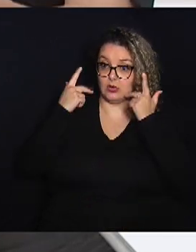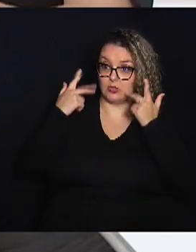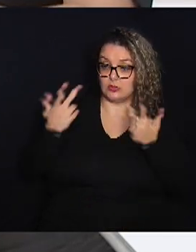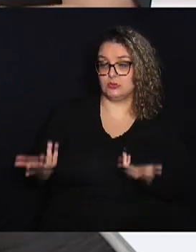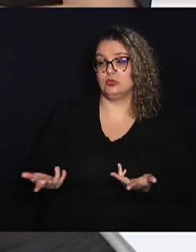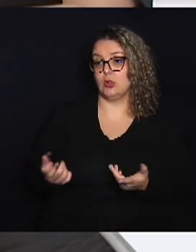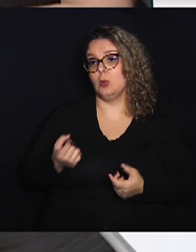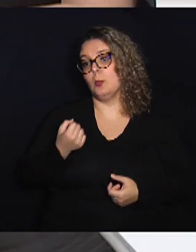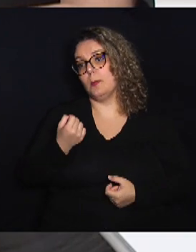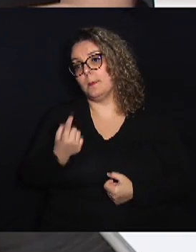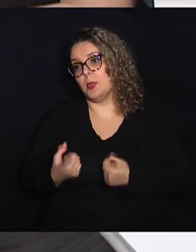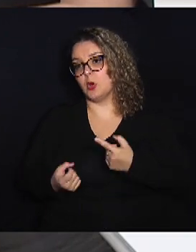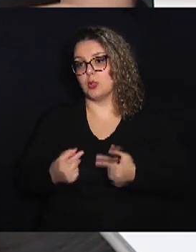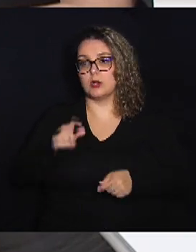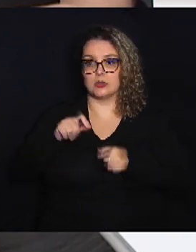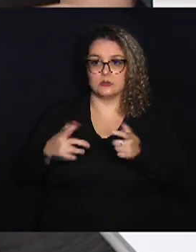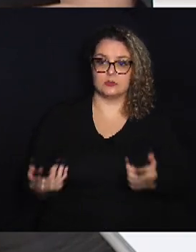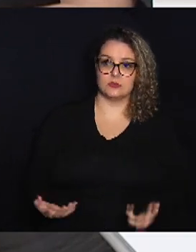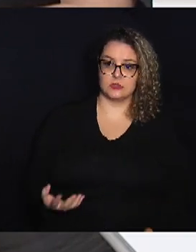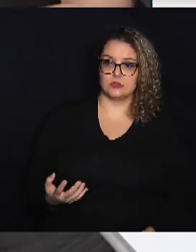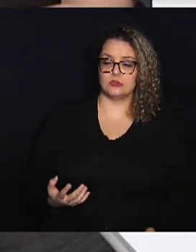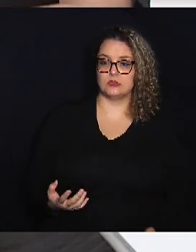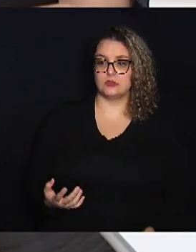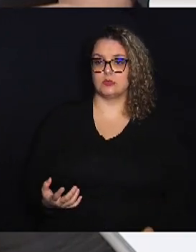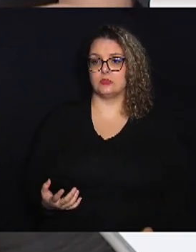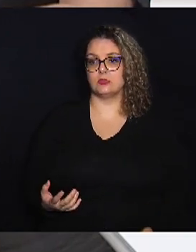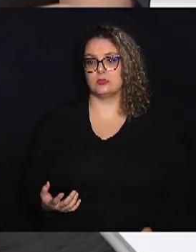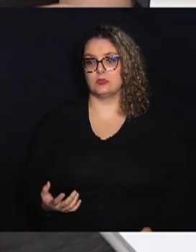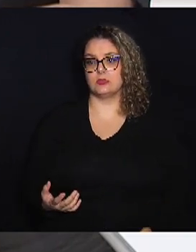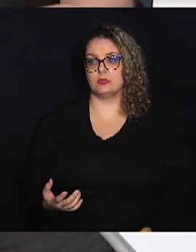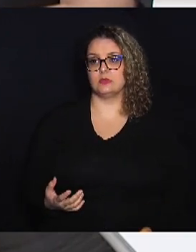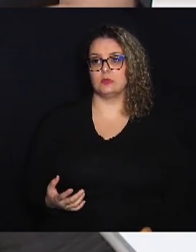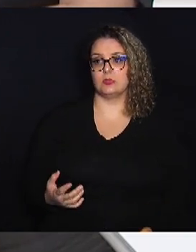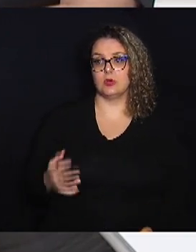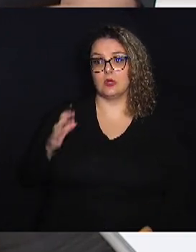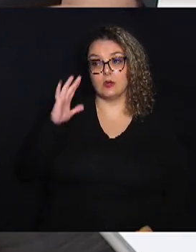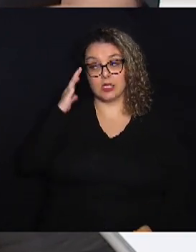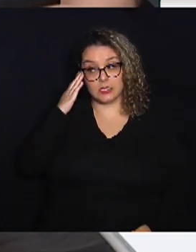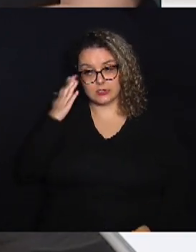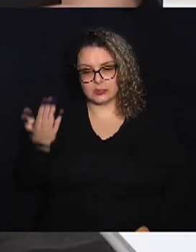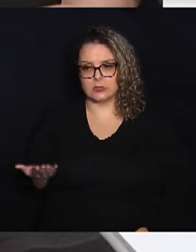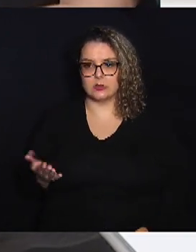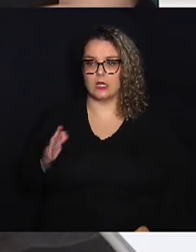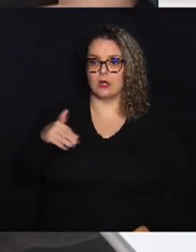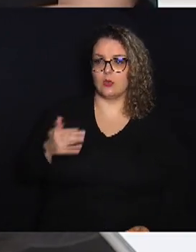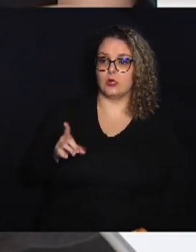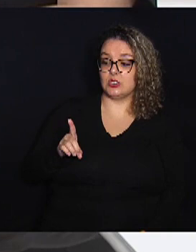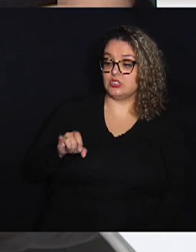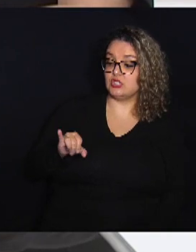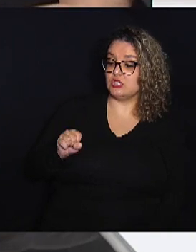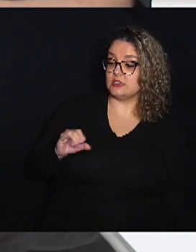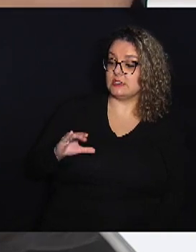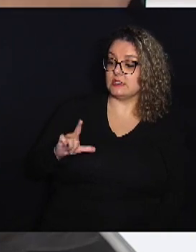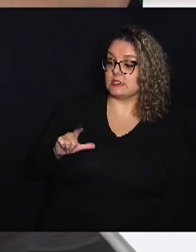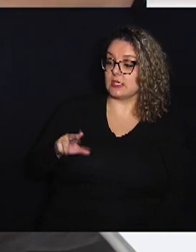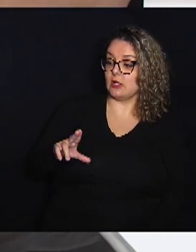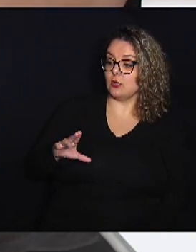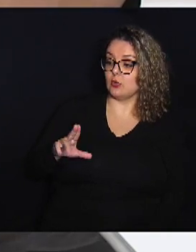Poucas pessoas aí não vão ter essa margem de compreensão. Agora, quando eu falo da descalculia,